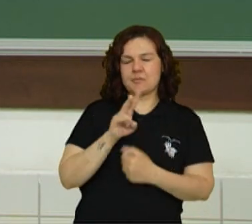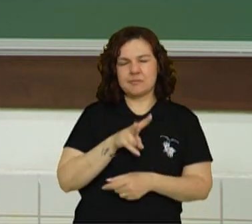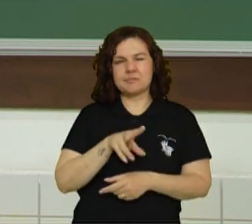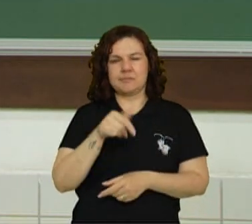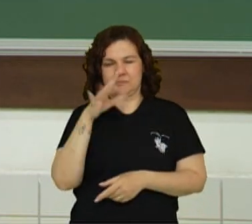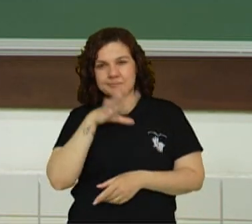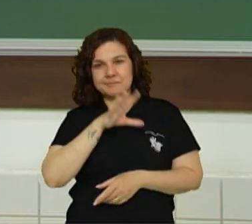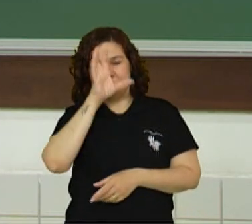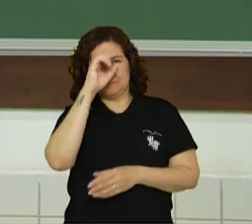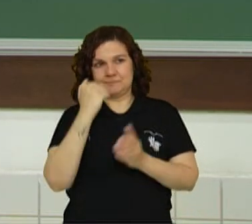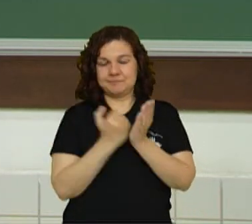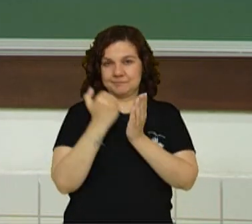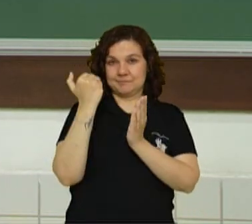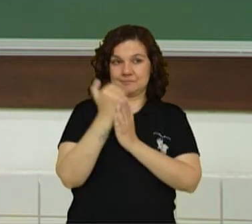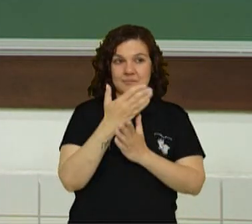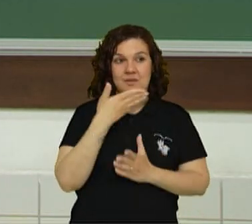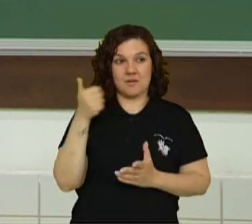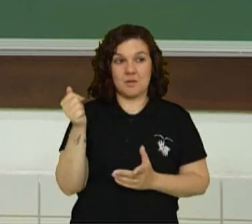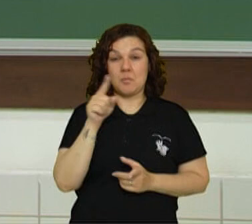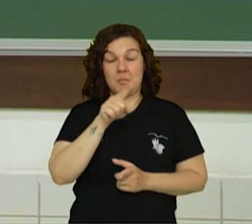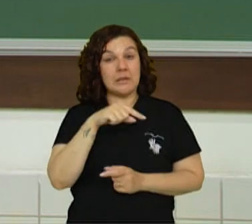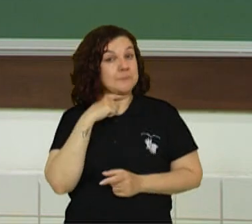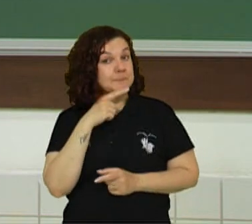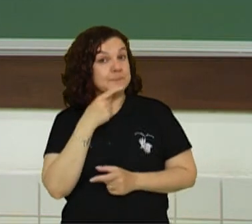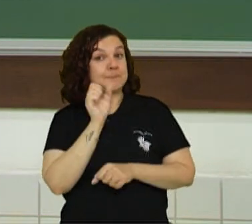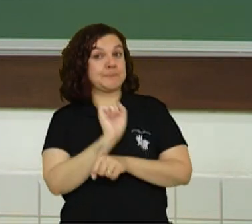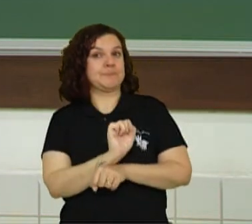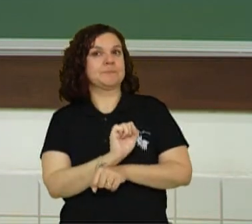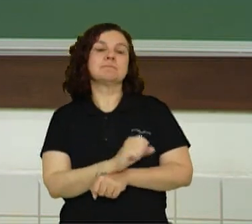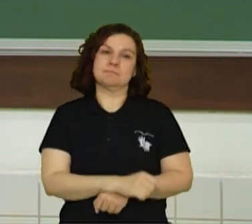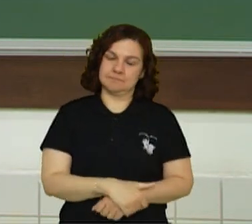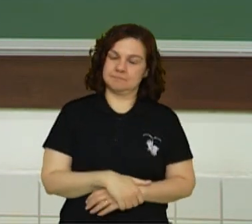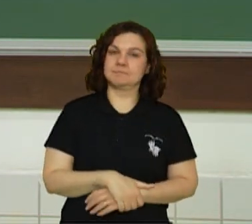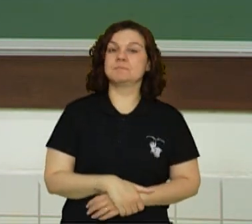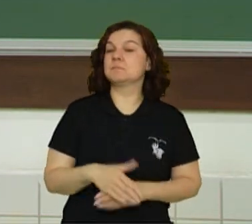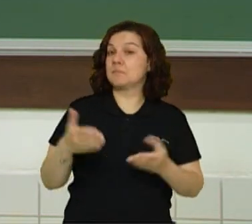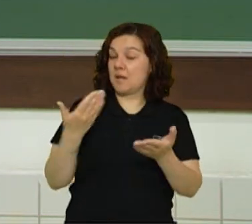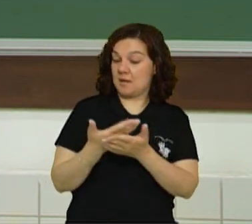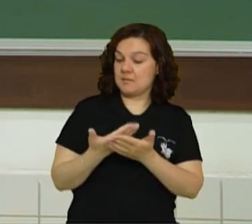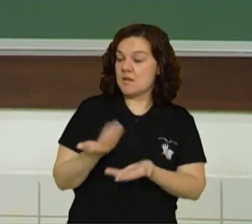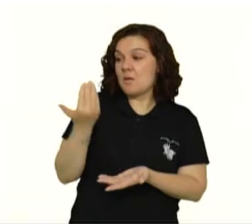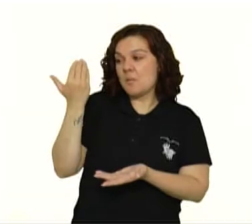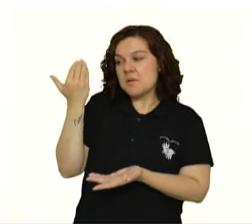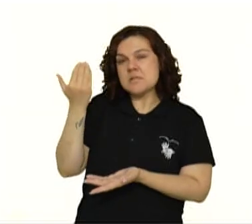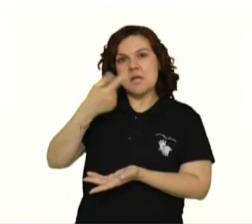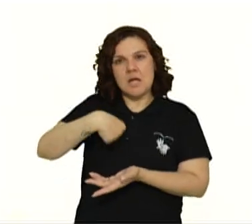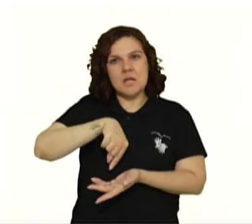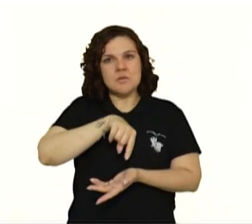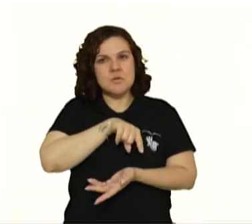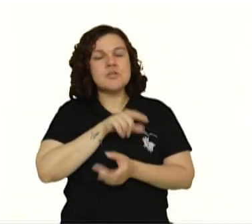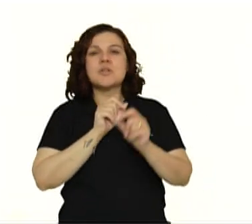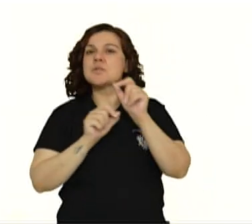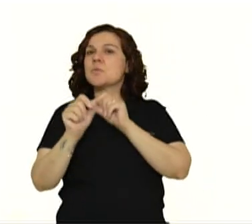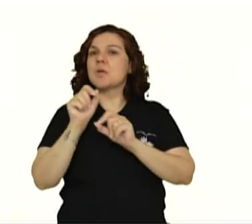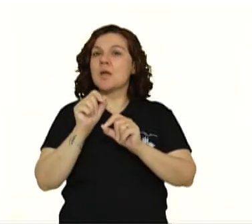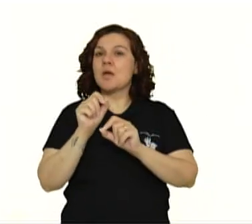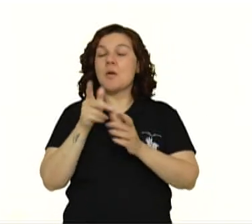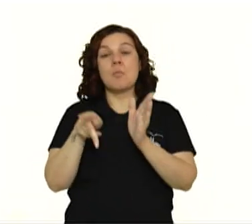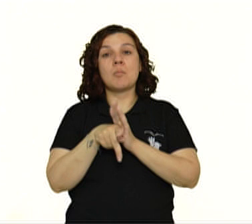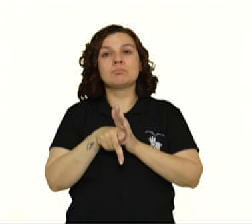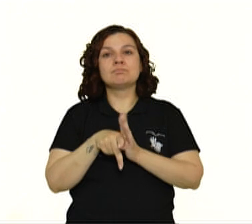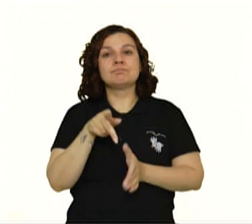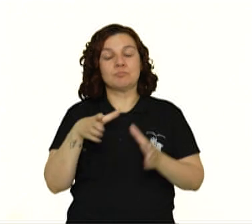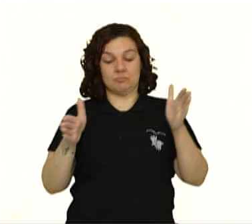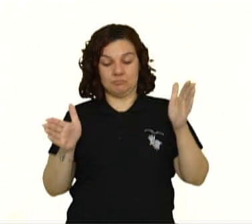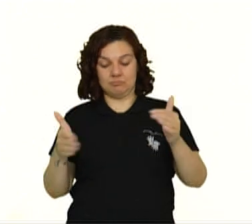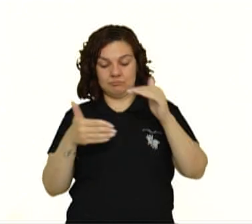você assim já sana as suas dúvidas, mas não fique com a dúvida, tá bom? Na aula anterior, vocês trabalharam poliedros de Platão,